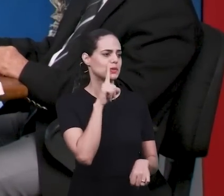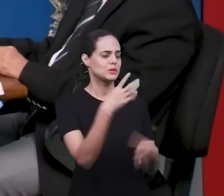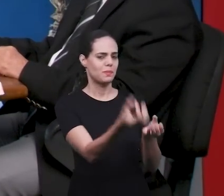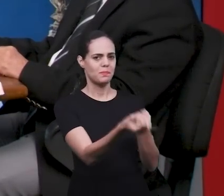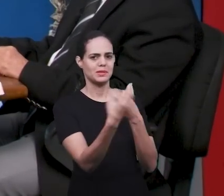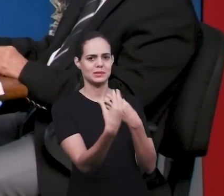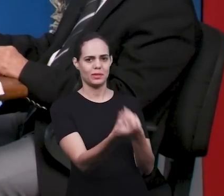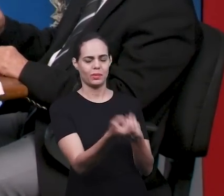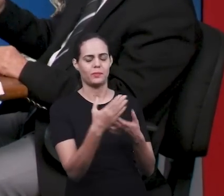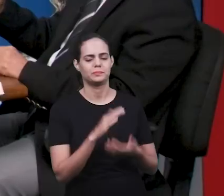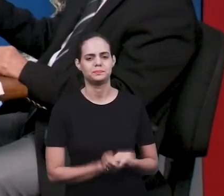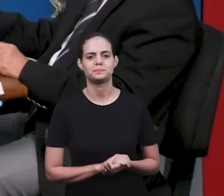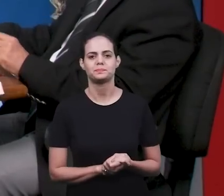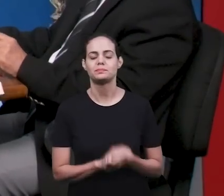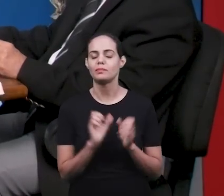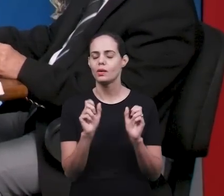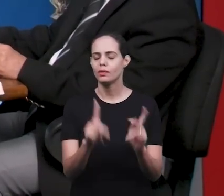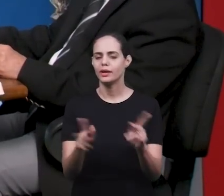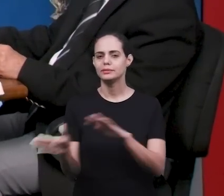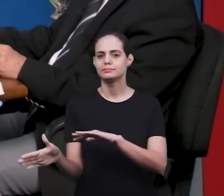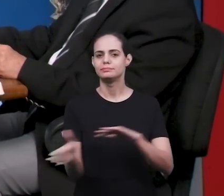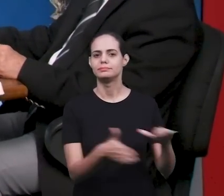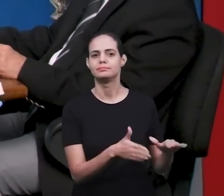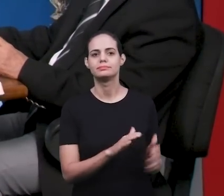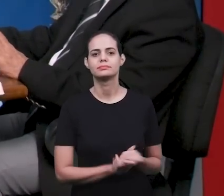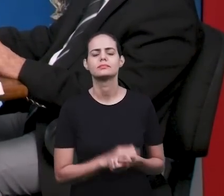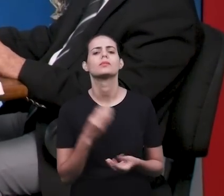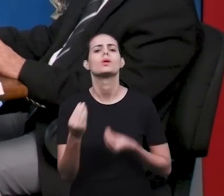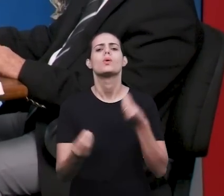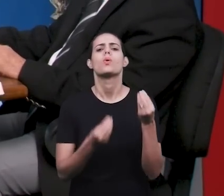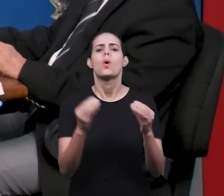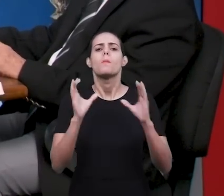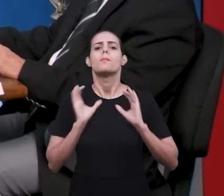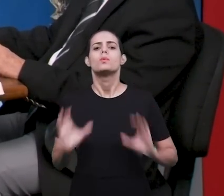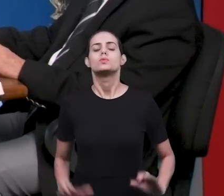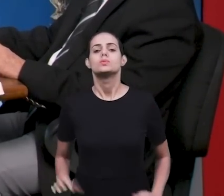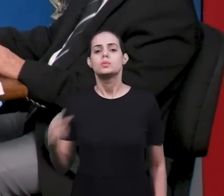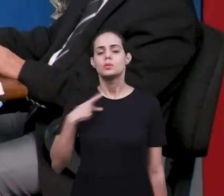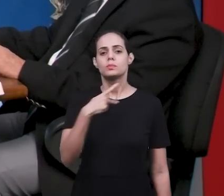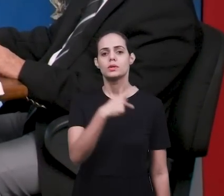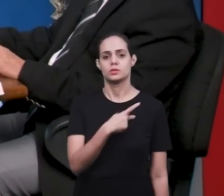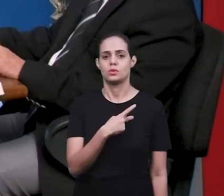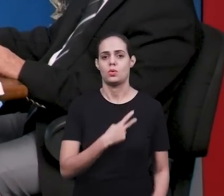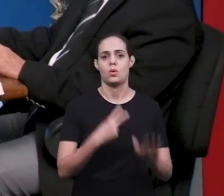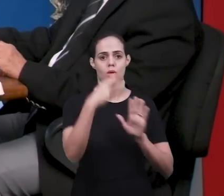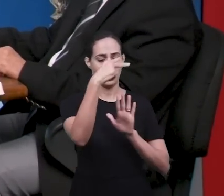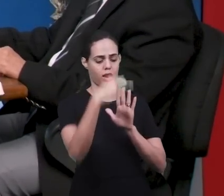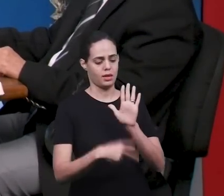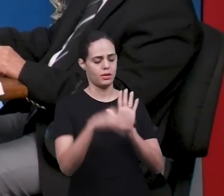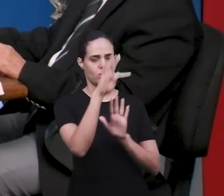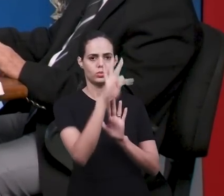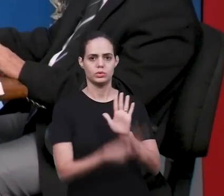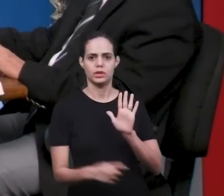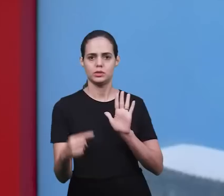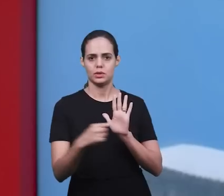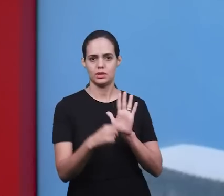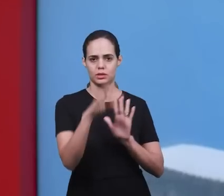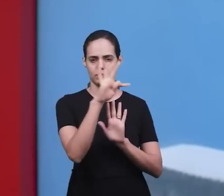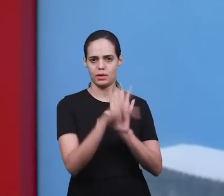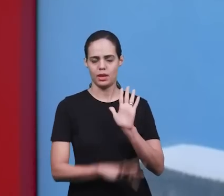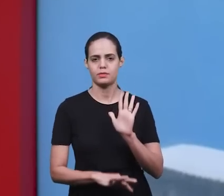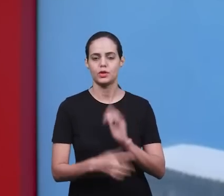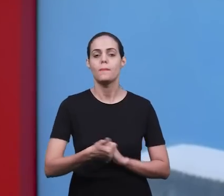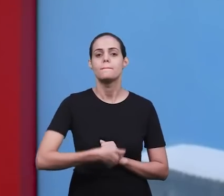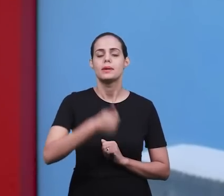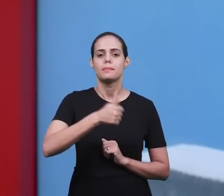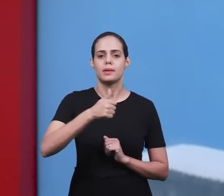Mas muito bem, a questão de postura do pastor, como nós vamos primeiro ler aqui um texto, né, da palavra do Senhor. O texto em 1 Timóteo,